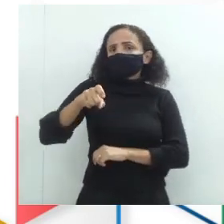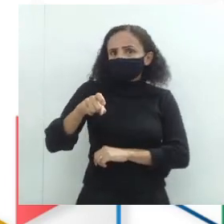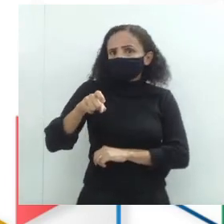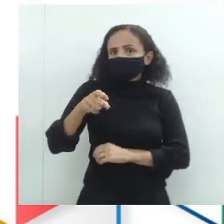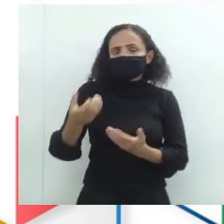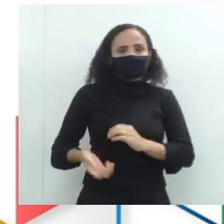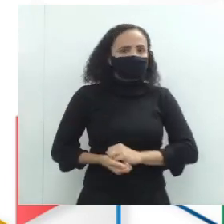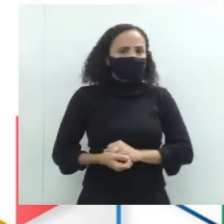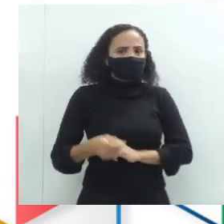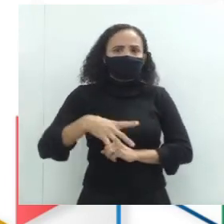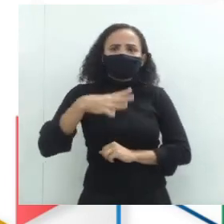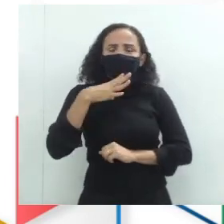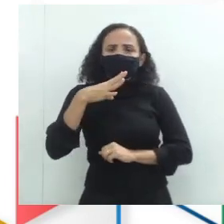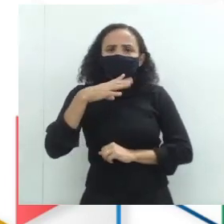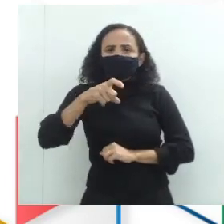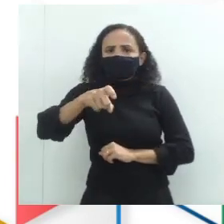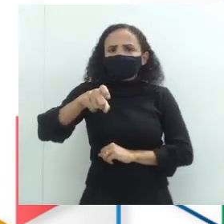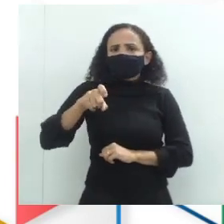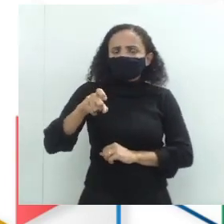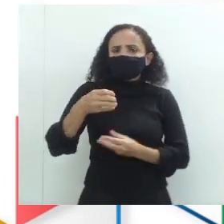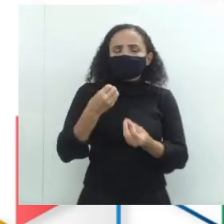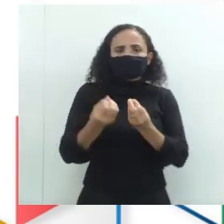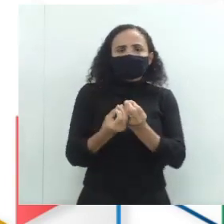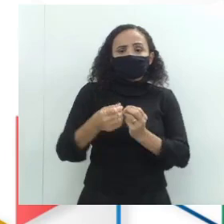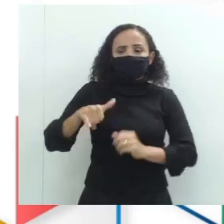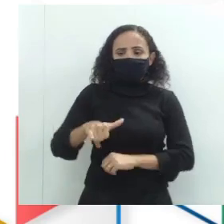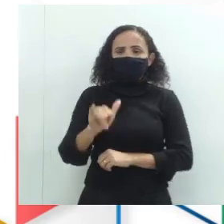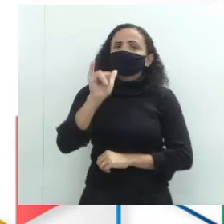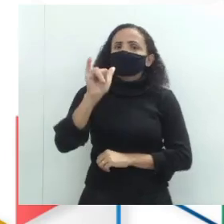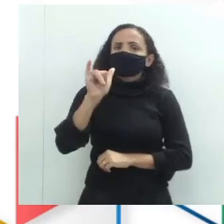que você conhece por x em álgebra, e